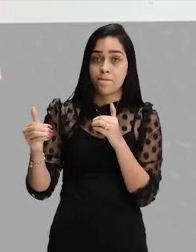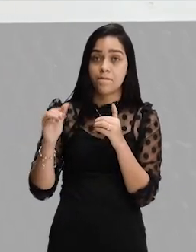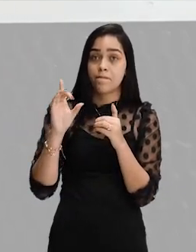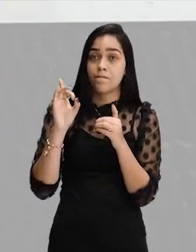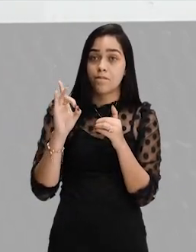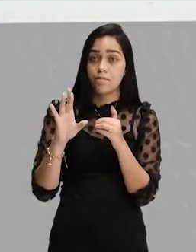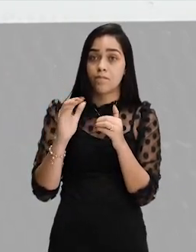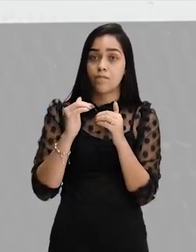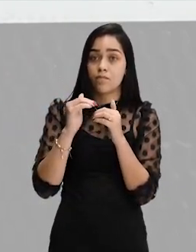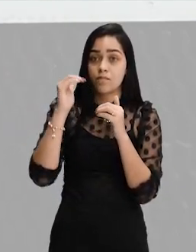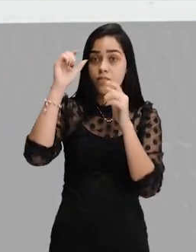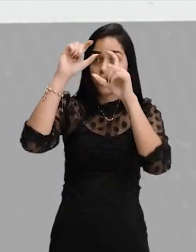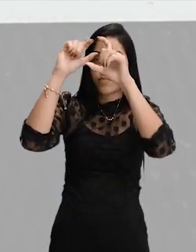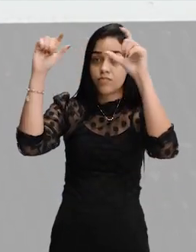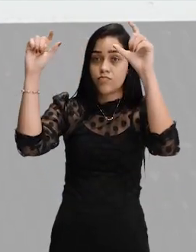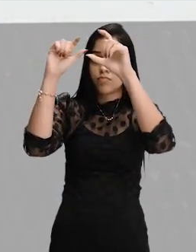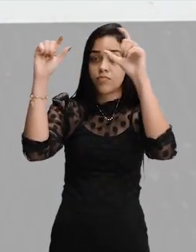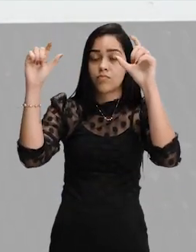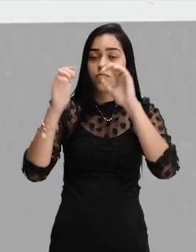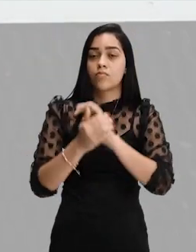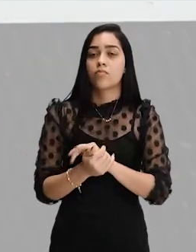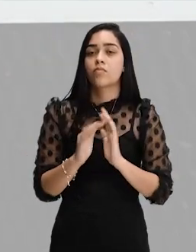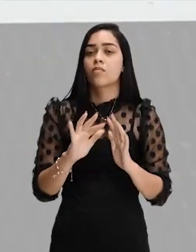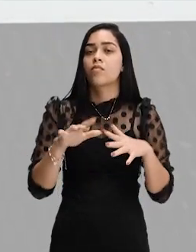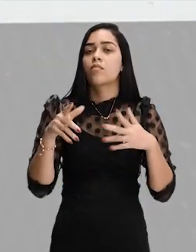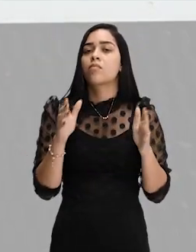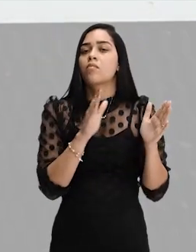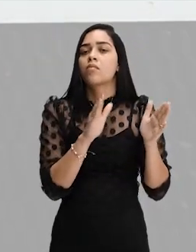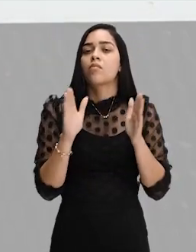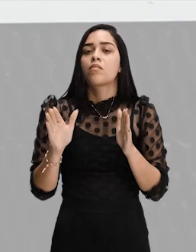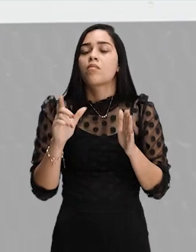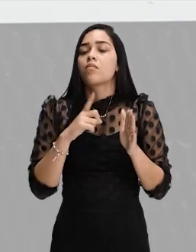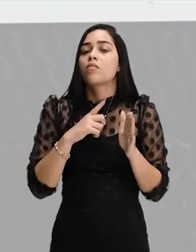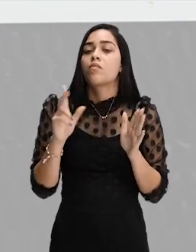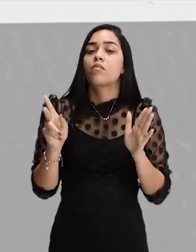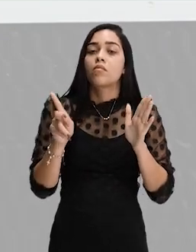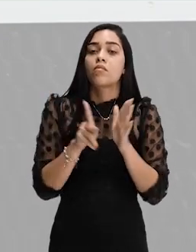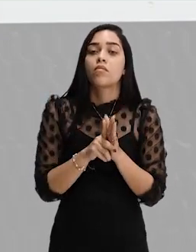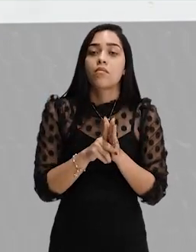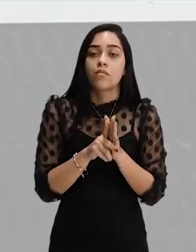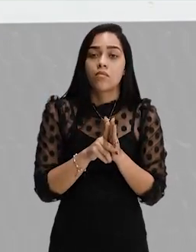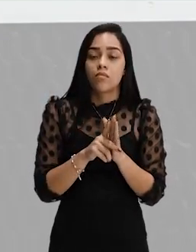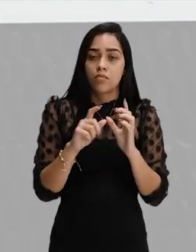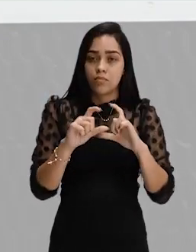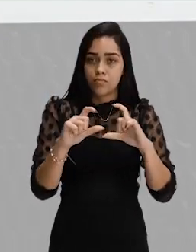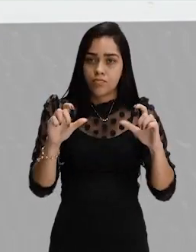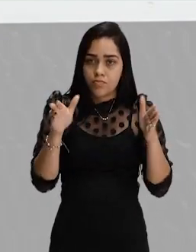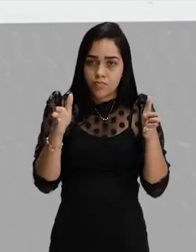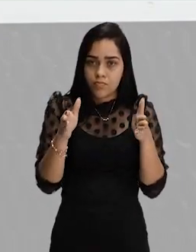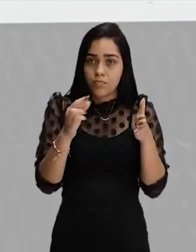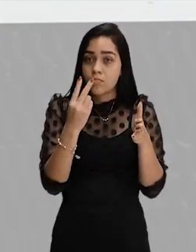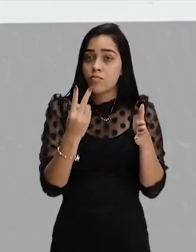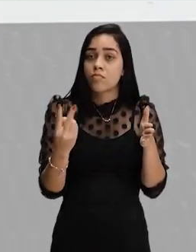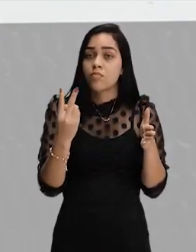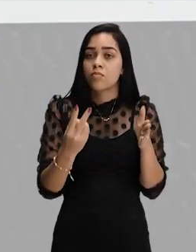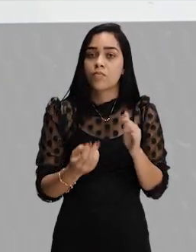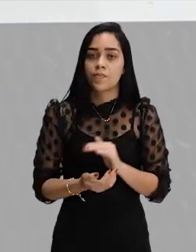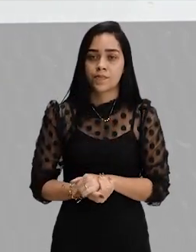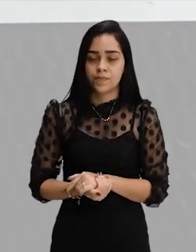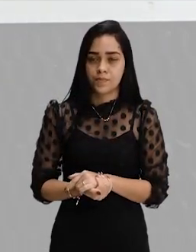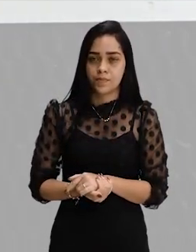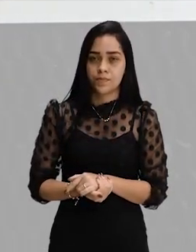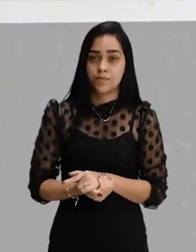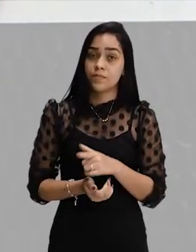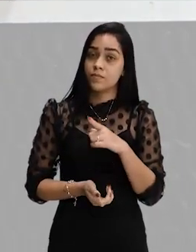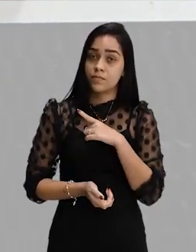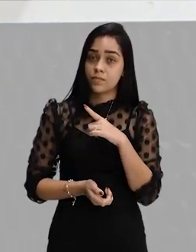está destacado em cima. Então, qual o intervalo que pertence, qual o trecho que pertence aos dois intervalos?